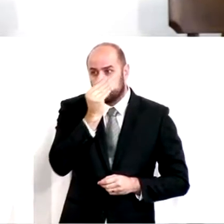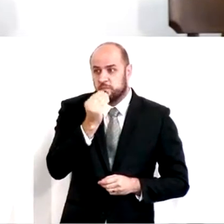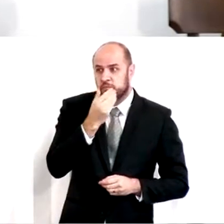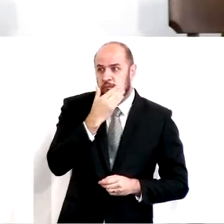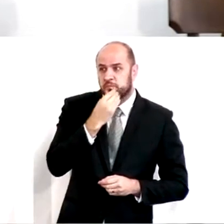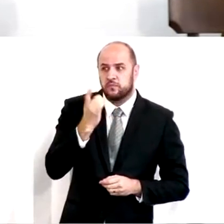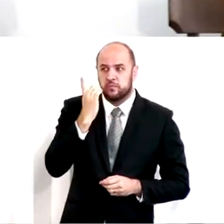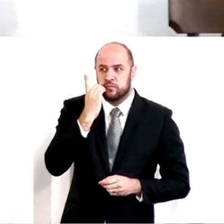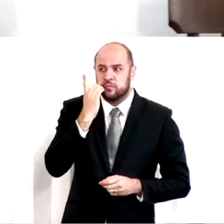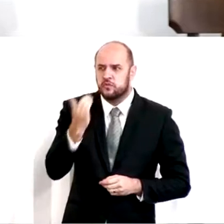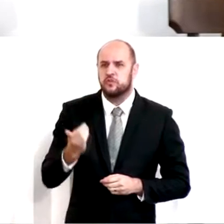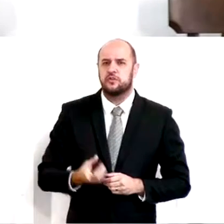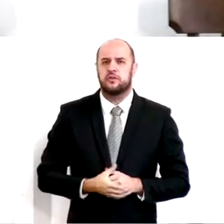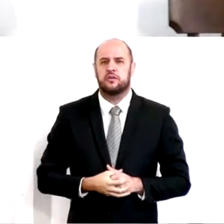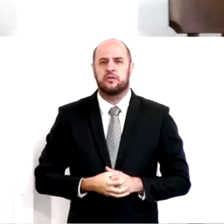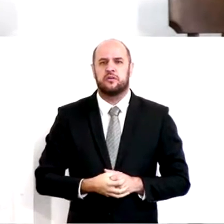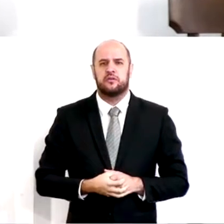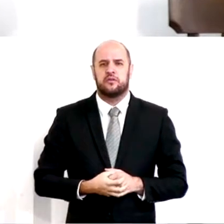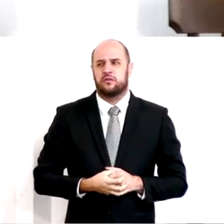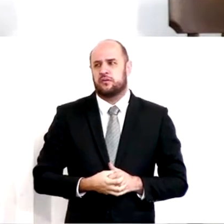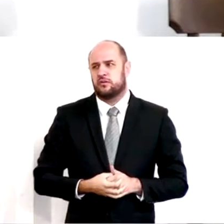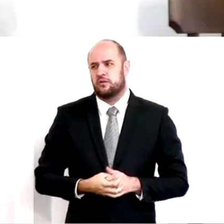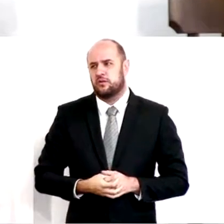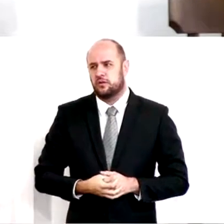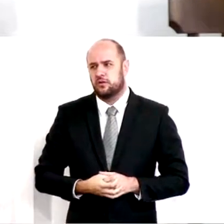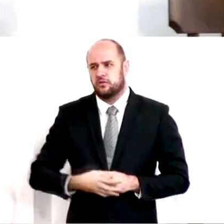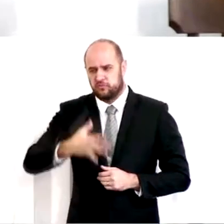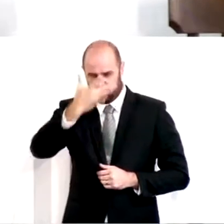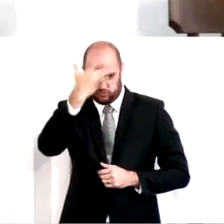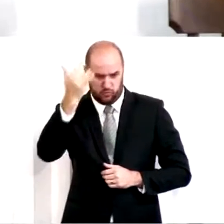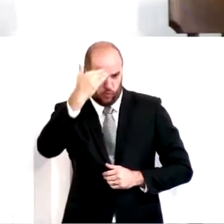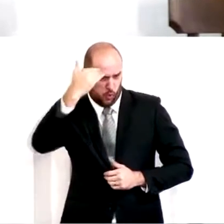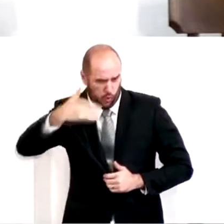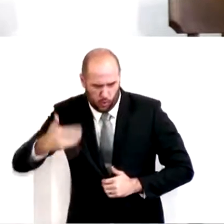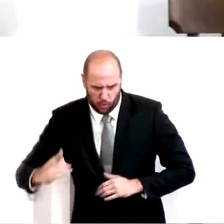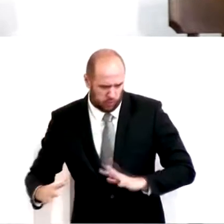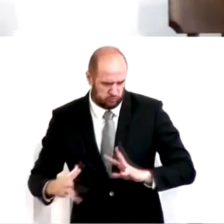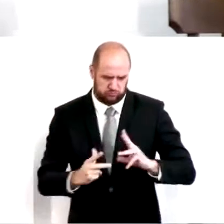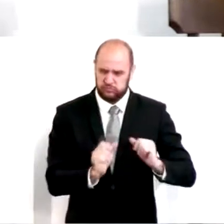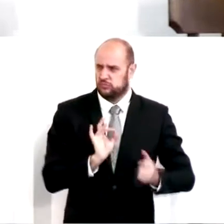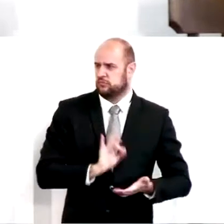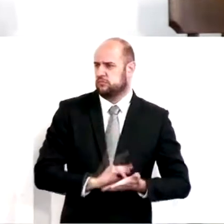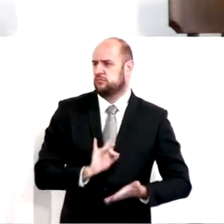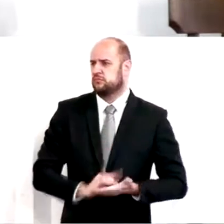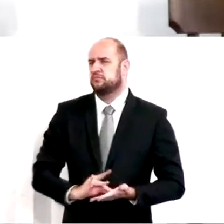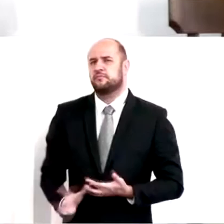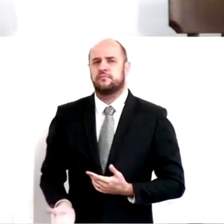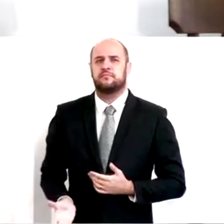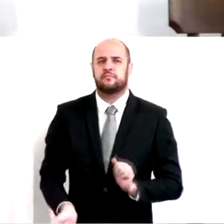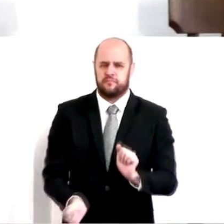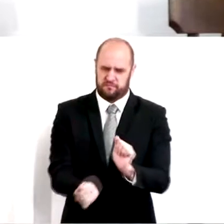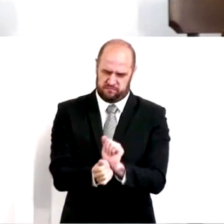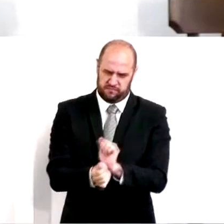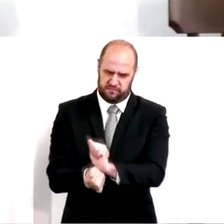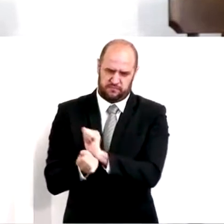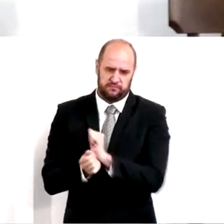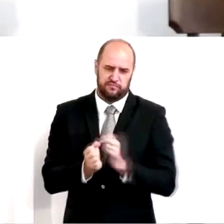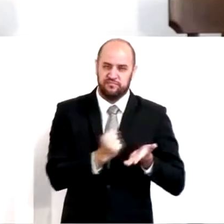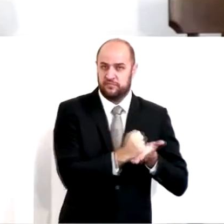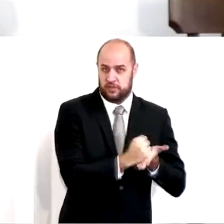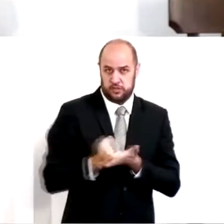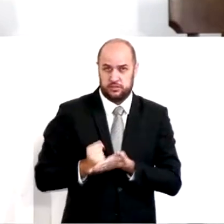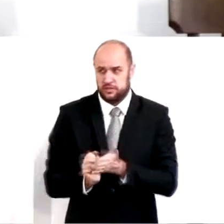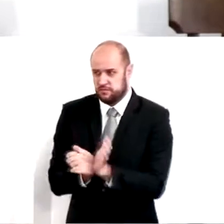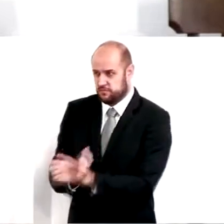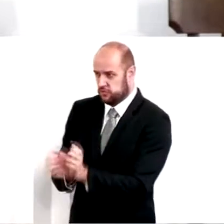era tomado vamos dizer, de todas as honrarias, e os escravos que ele quis trazer